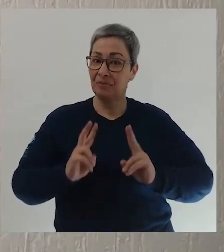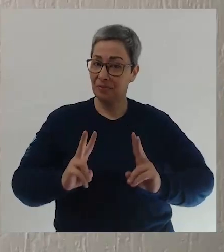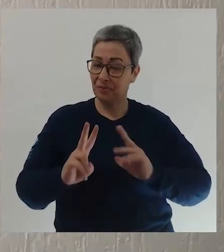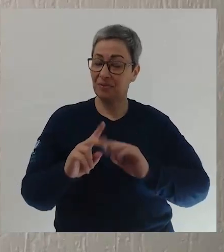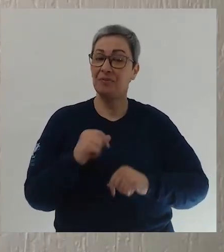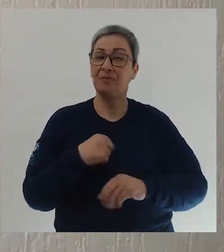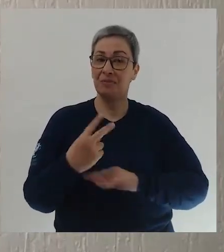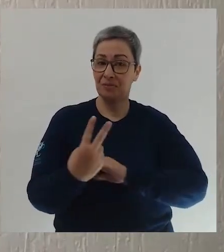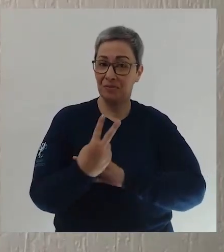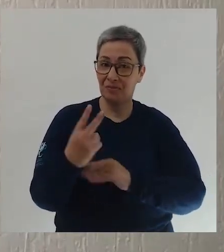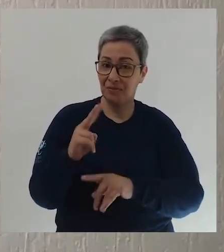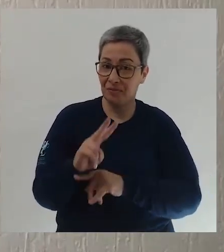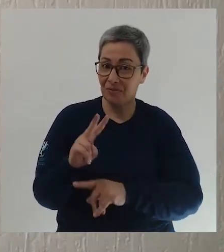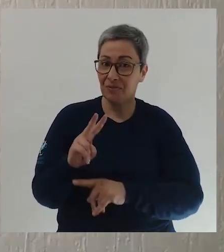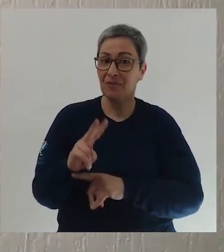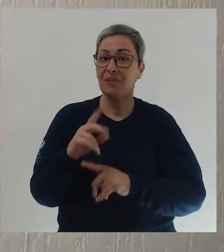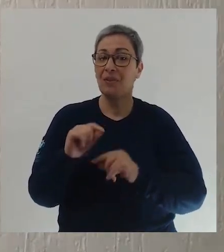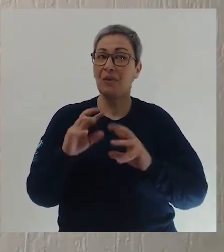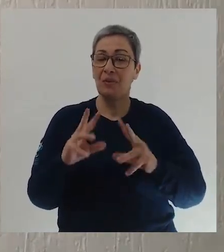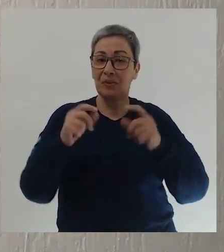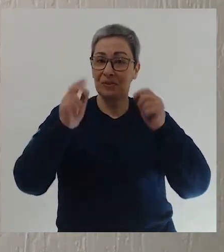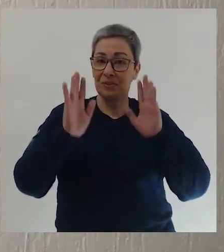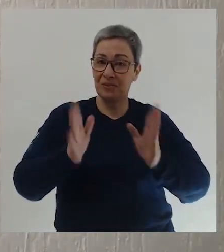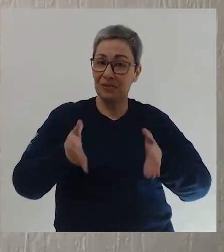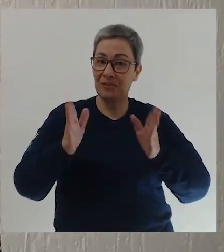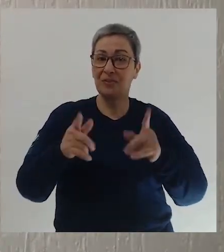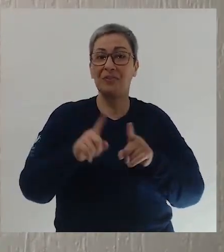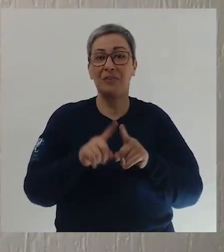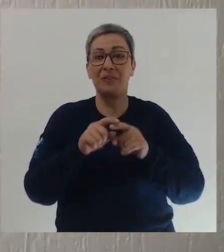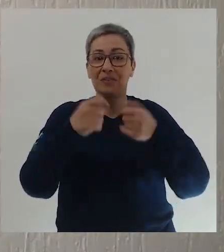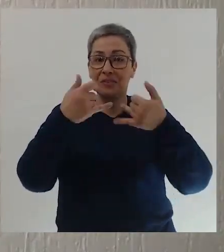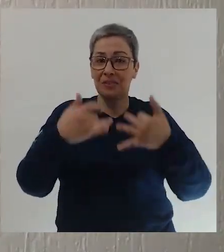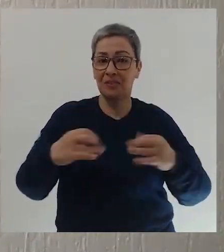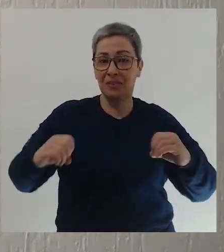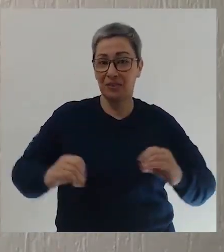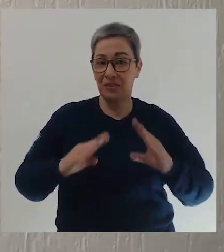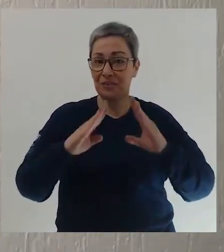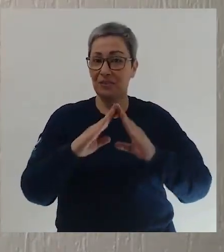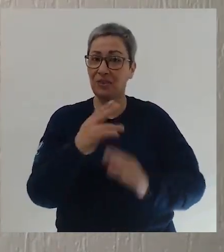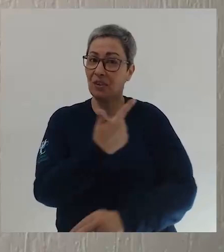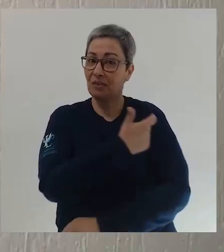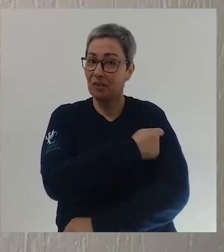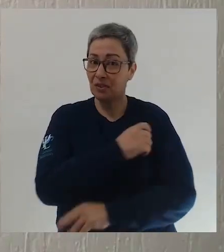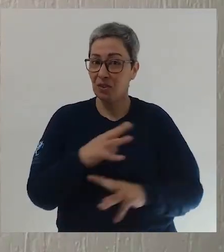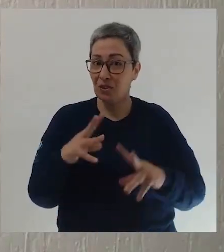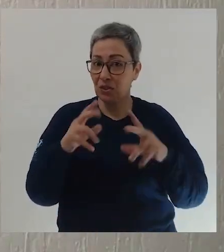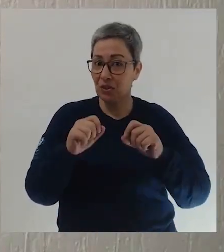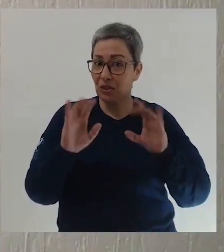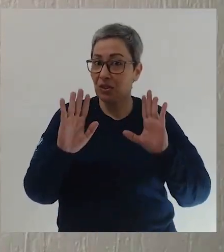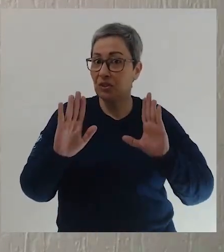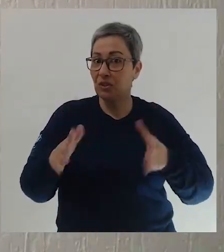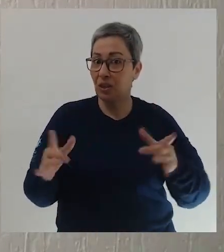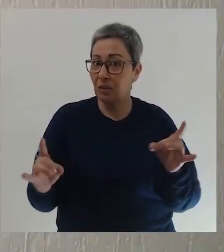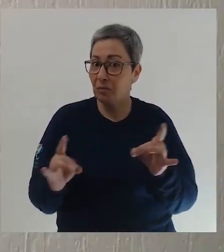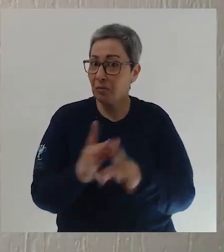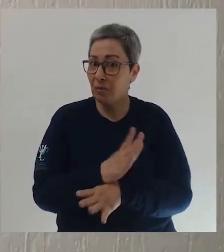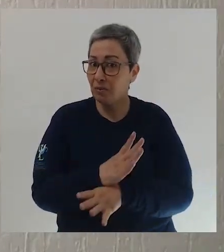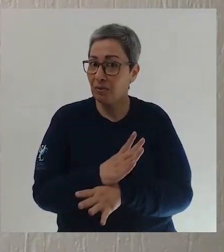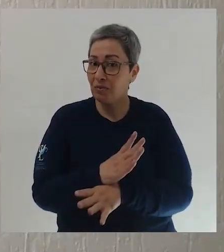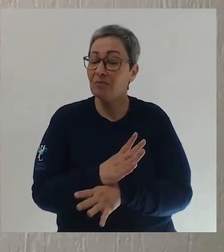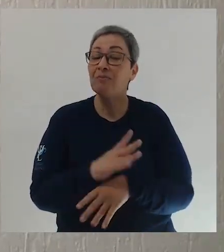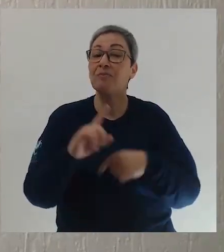e sempre se cuidando, como a gente fala em todos os programas, né? E a vacina? Todos e todas aí já